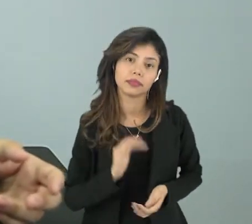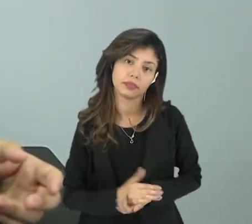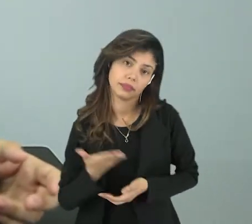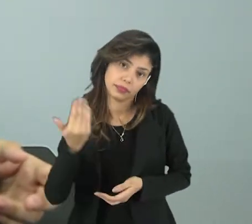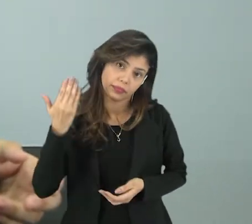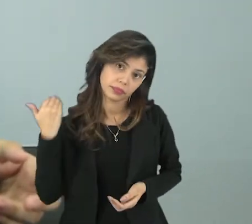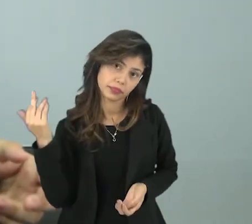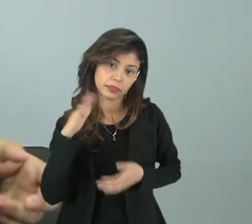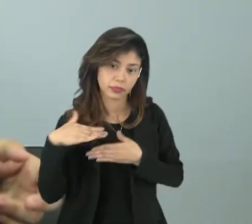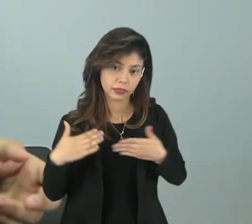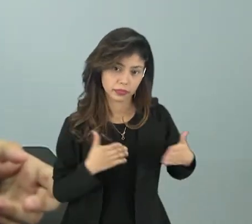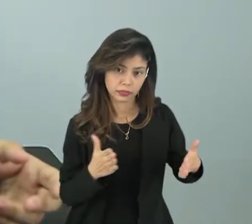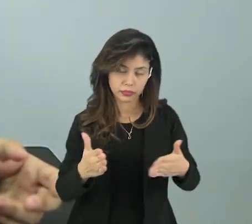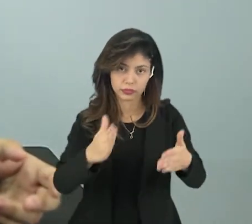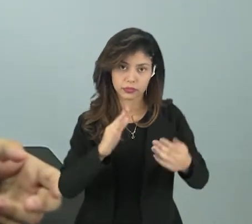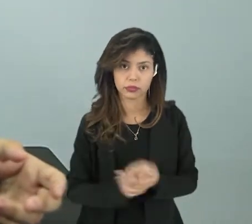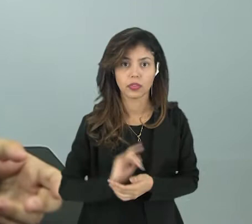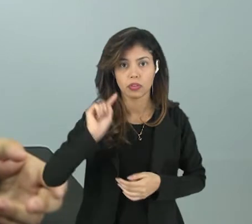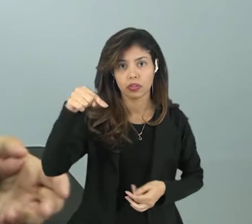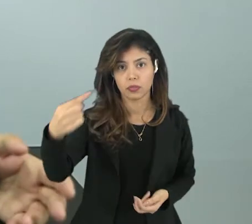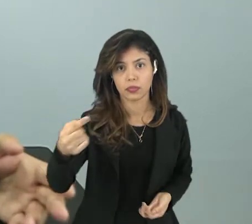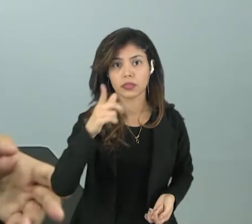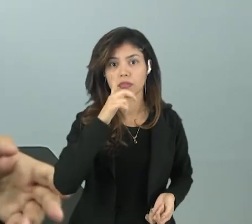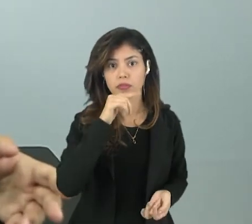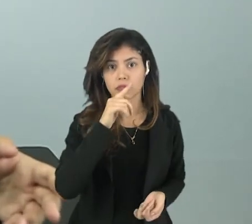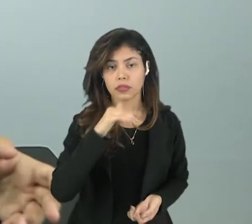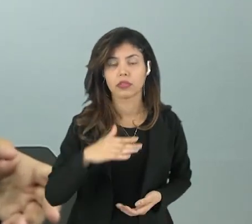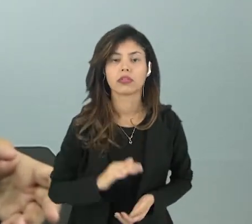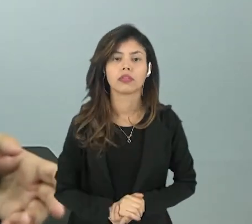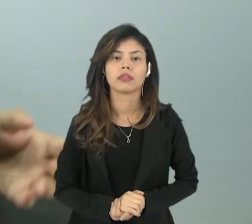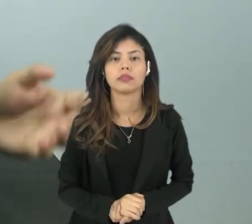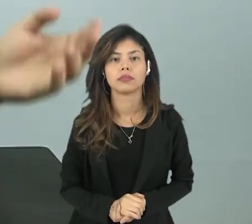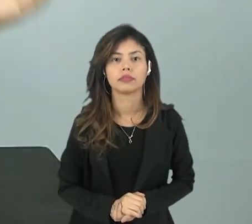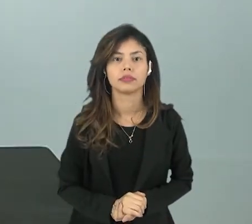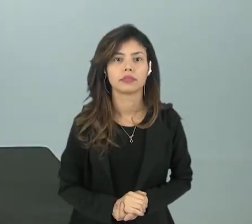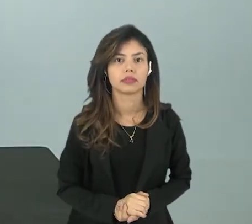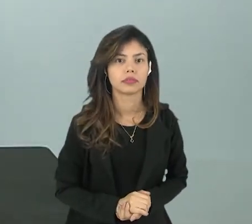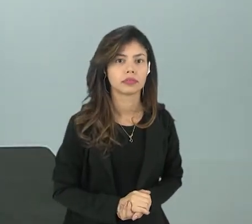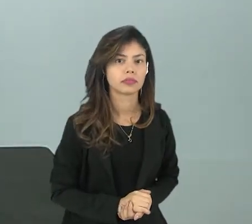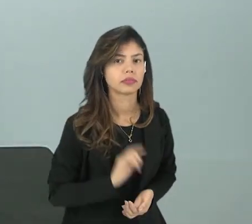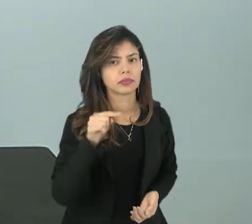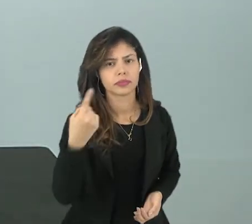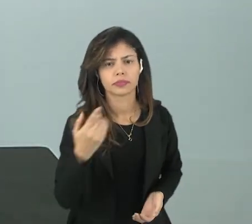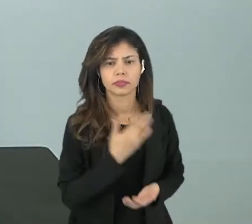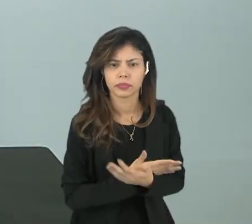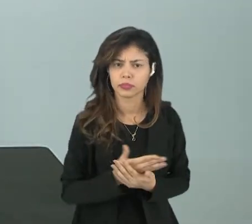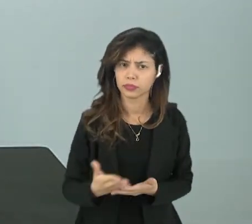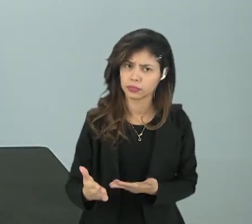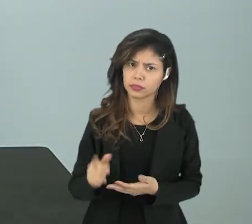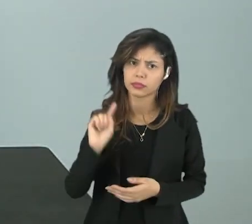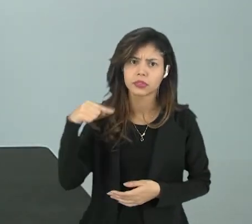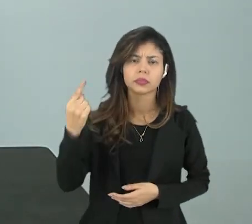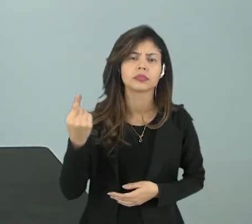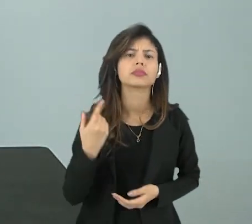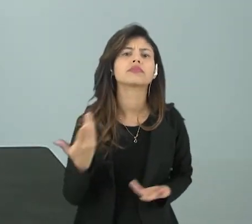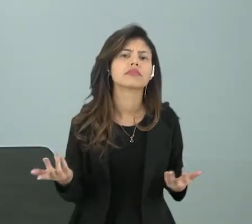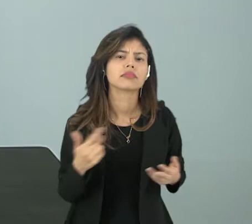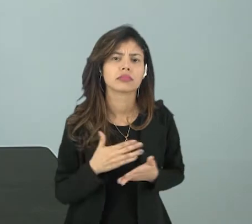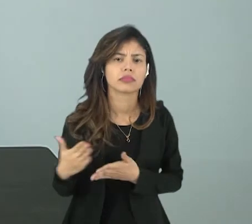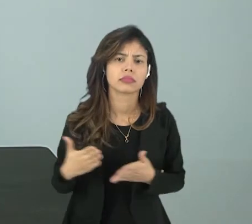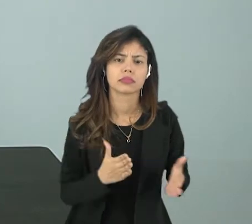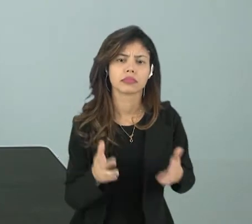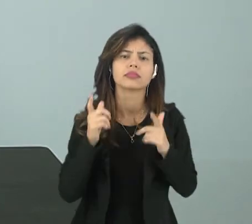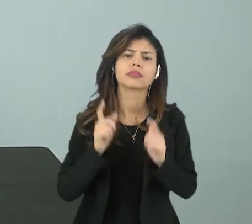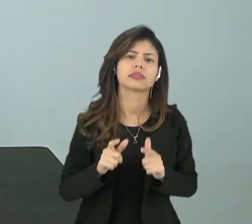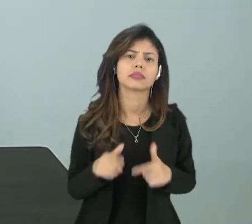do rio, né? Ou depois do rio. Até algumas pessoas falam, o início de Rio Branco é antes do rio ou depois do rio? O início do Rio